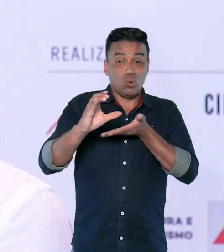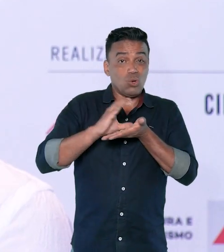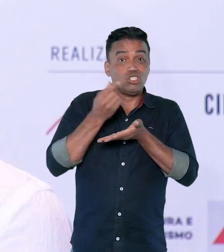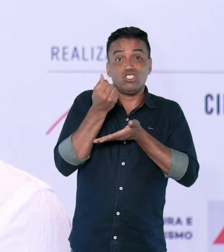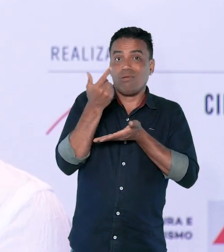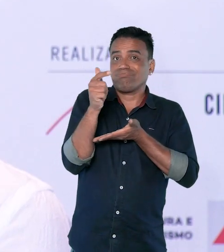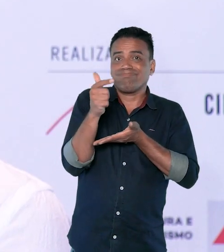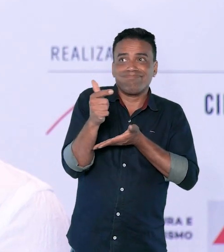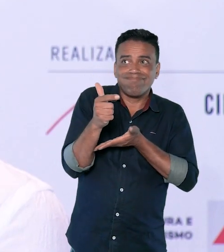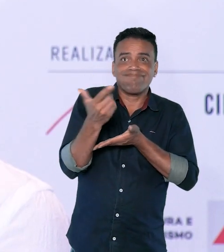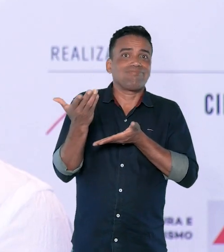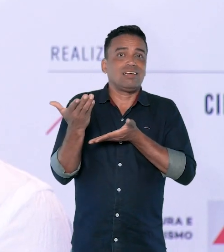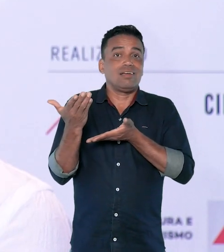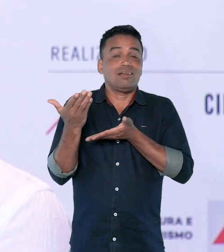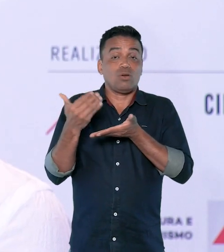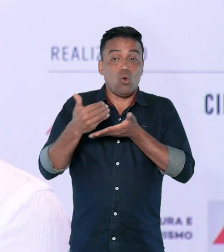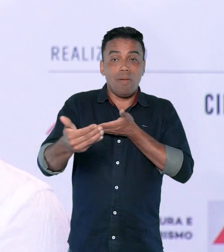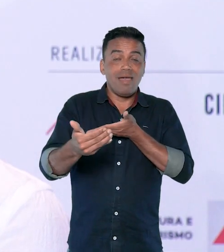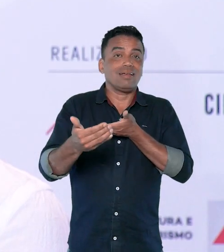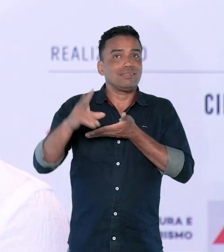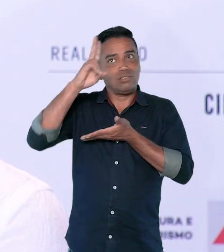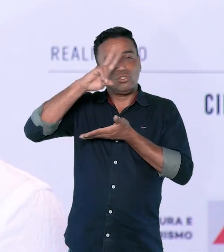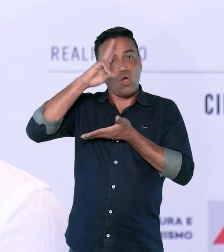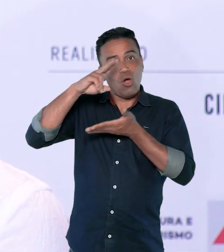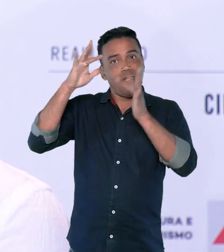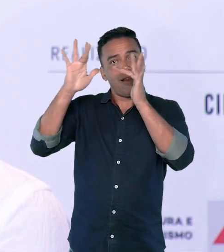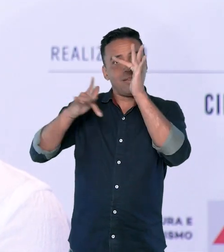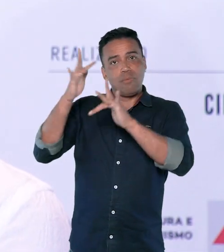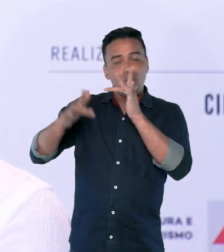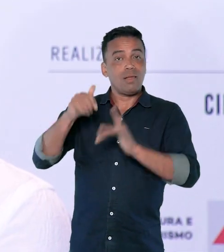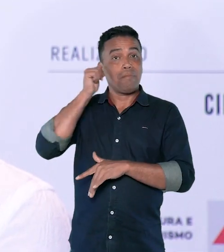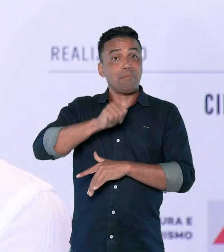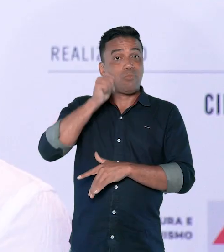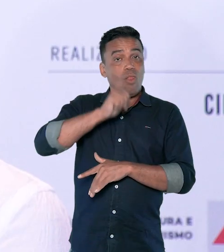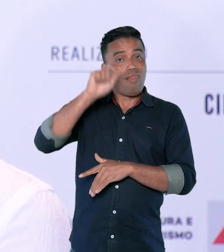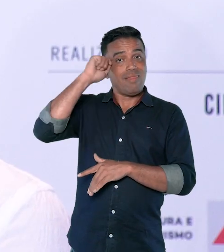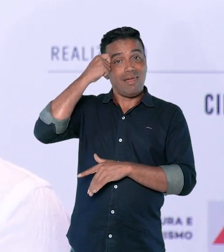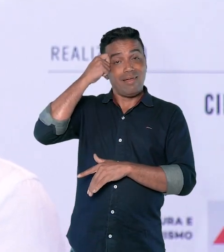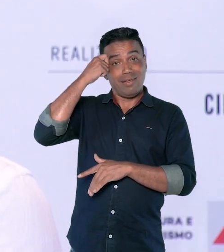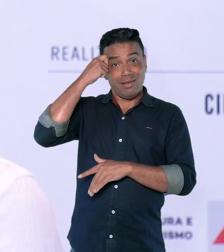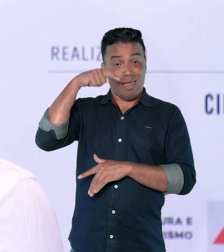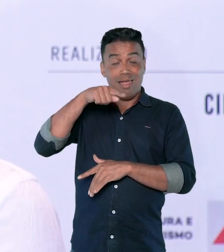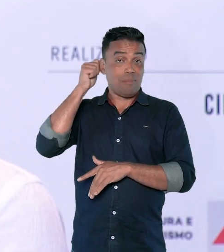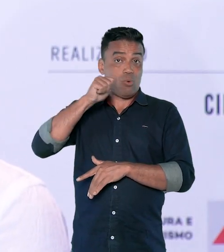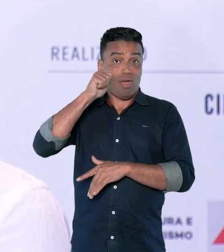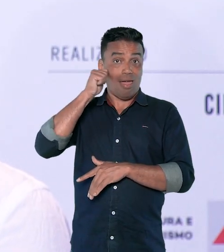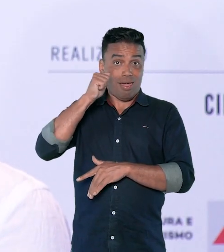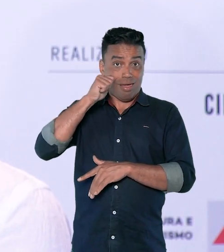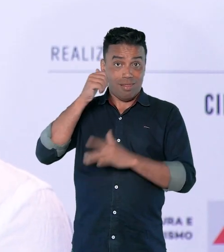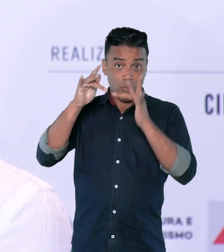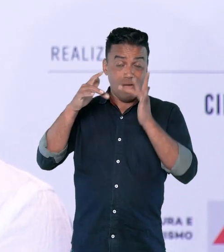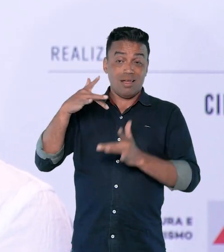começa o livro namorando uma menina negra, que é mais velha do que ele, ela já tem uma